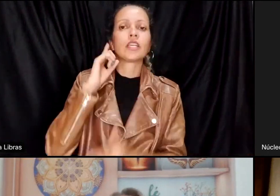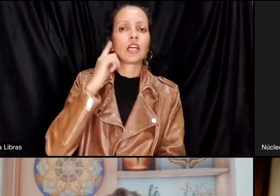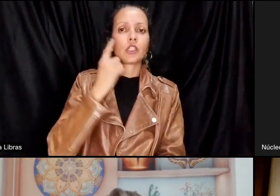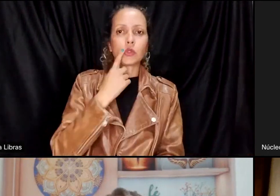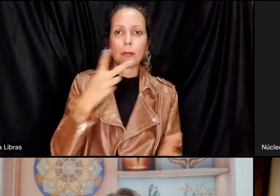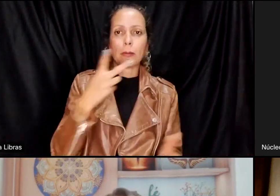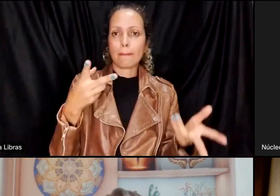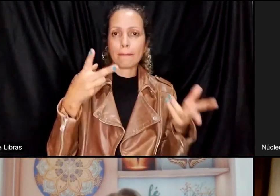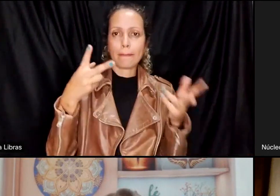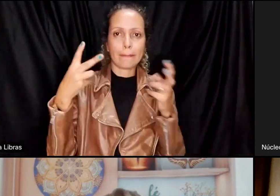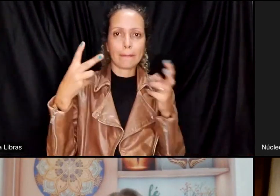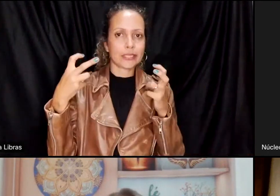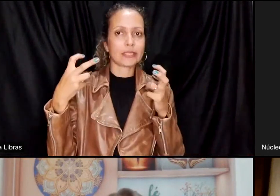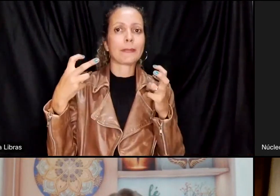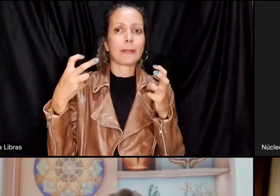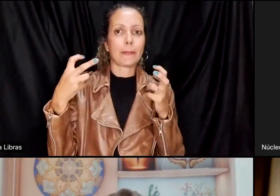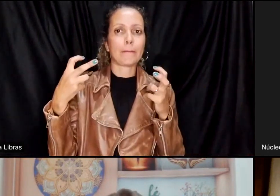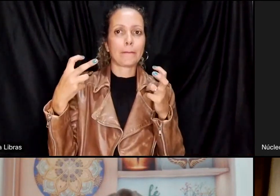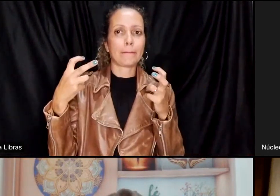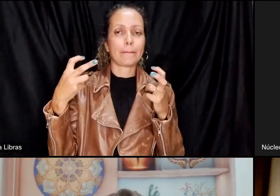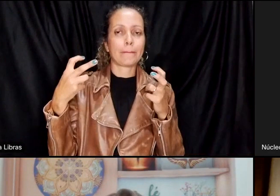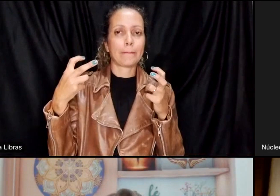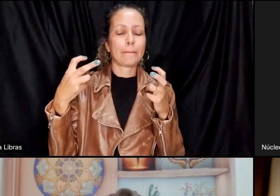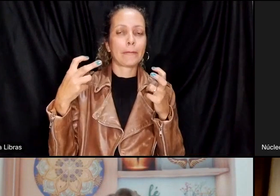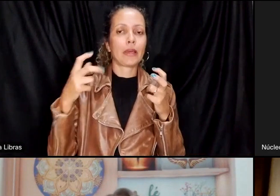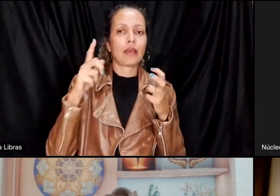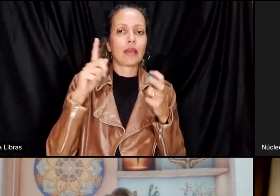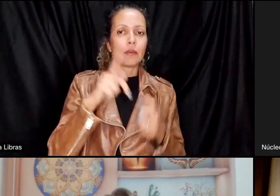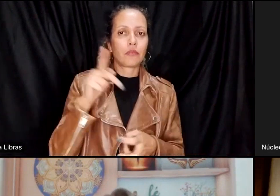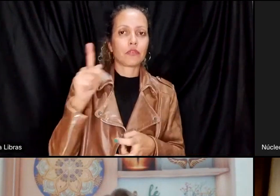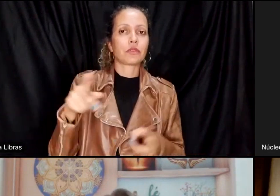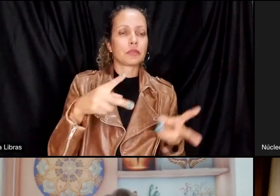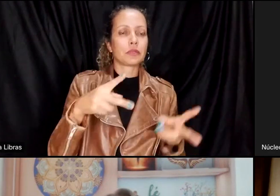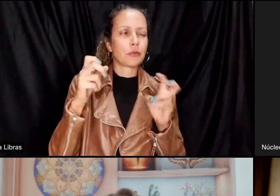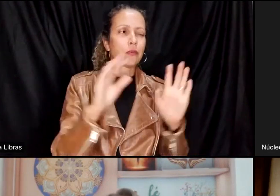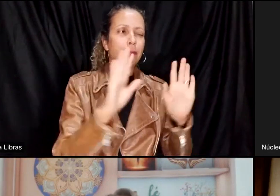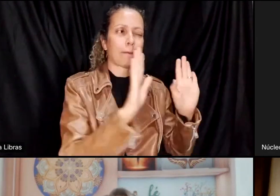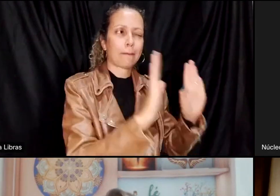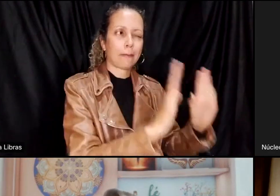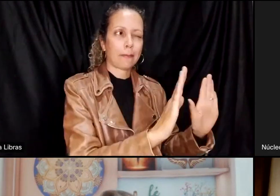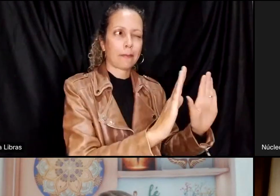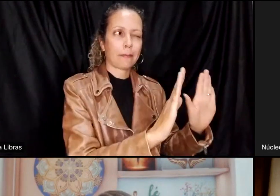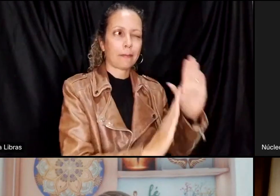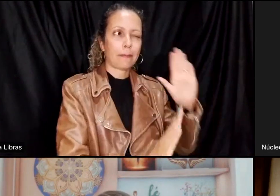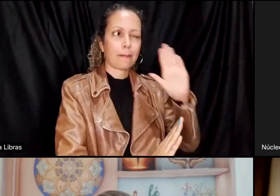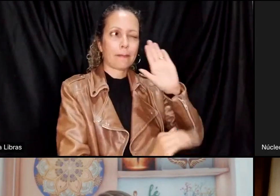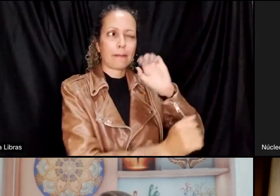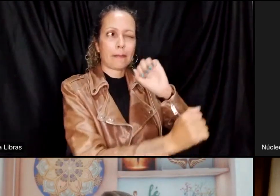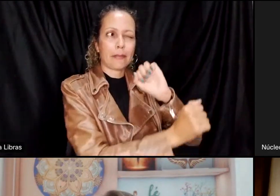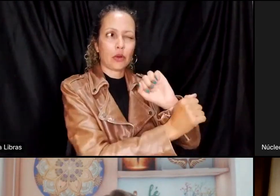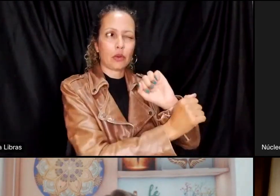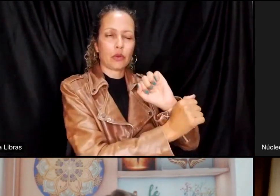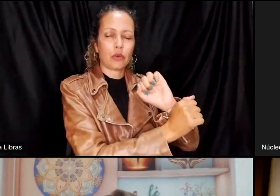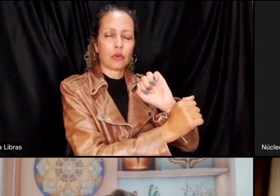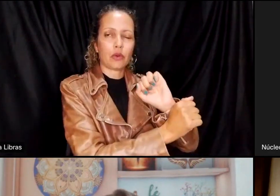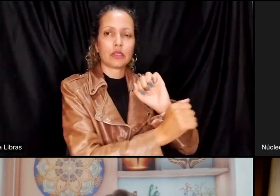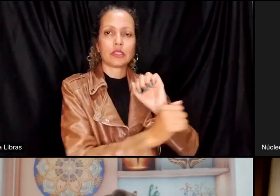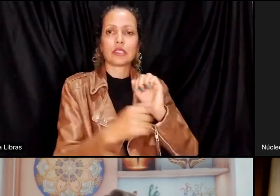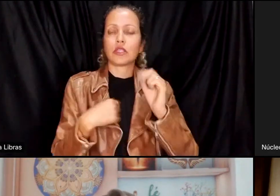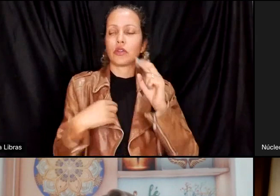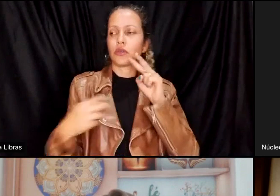braço, e fez assim, para parar. E eu vi, nos olhos dela, os olhos cheios de lágrimas. Aquilo foi